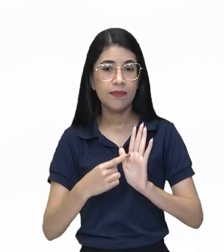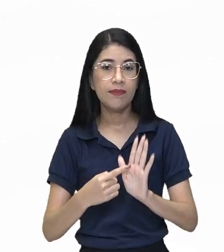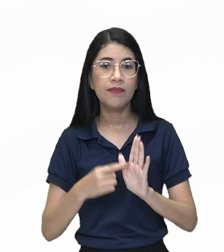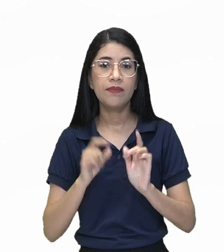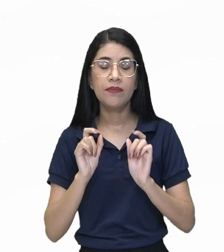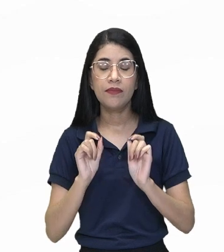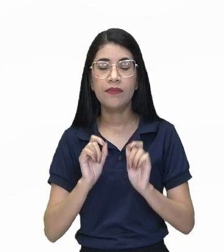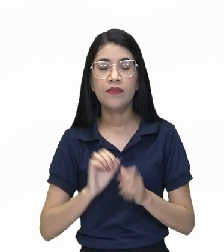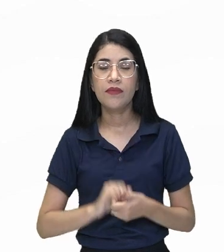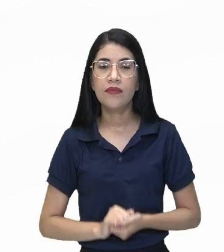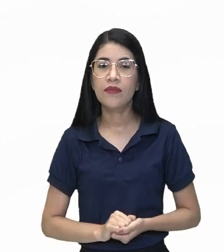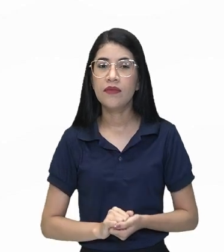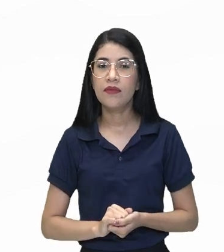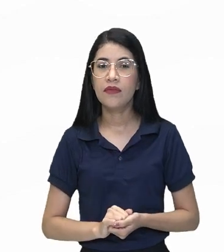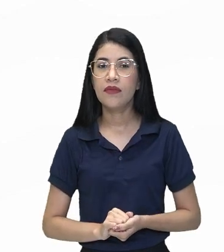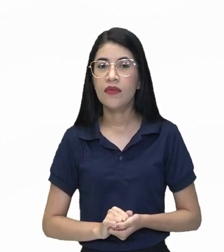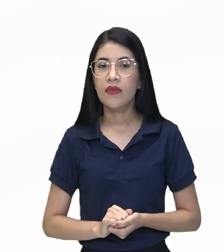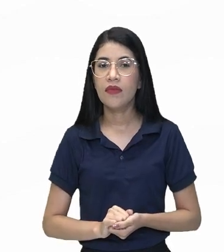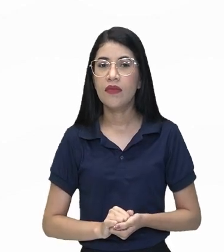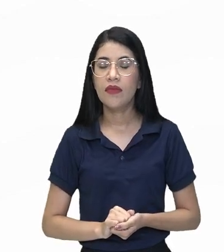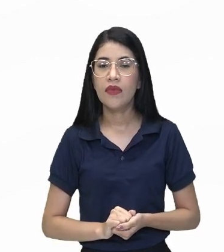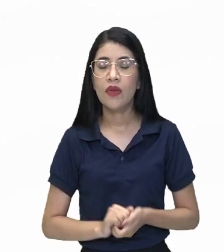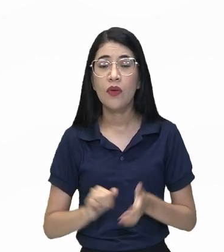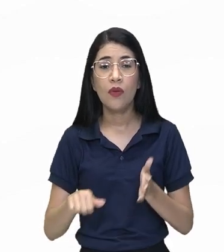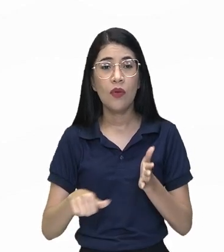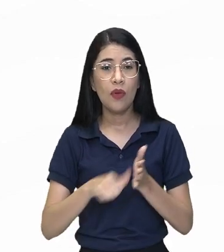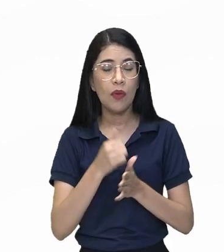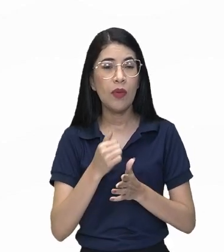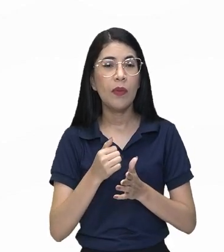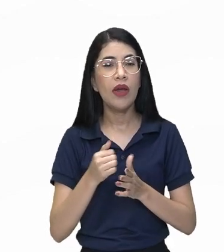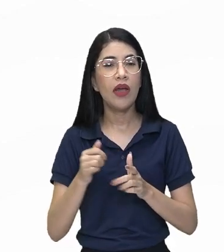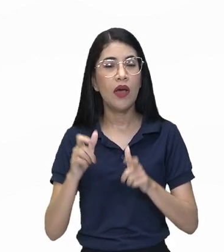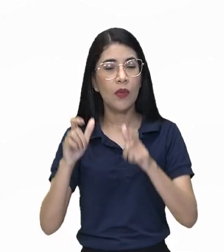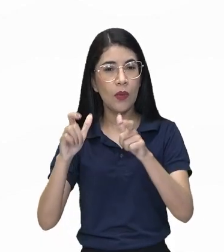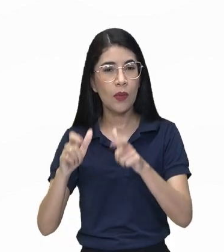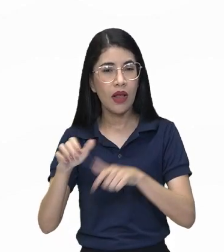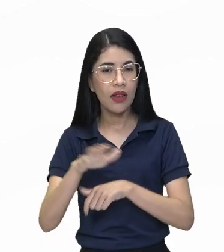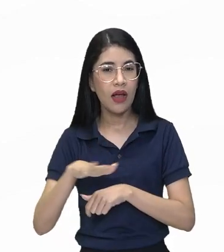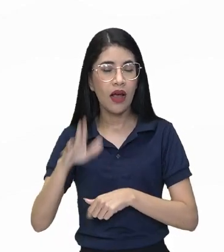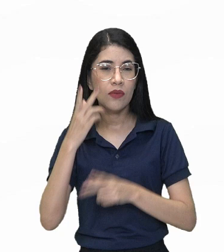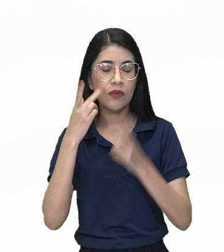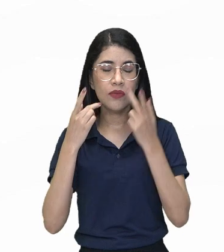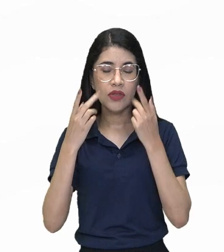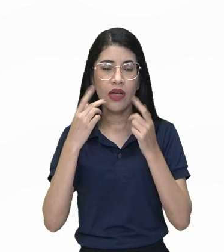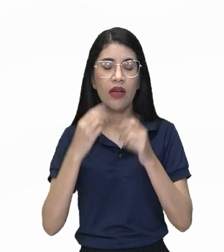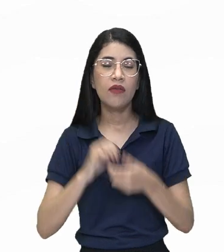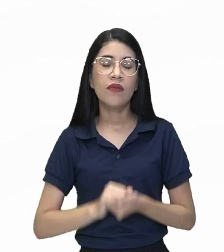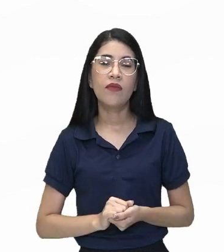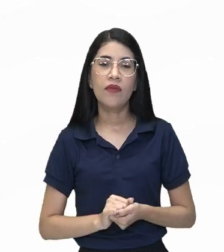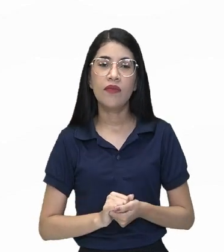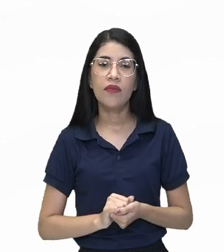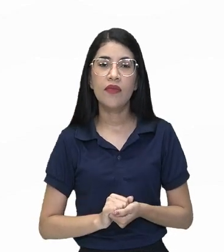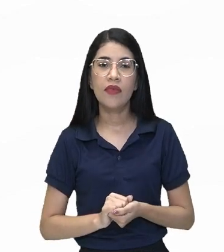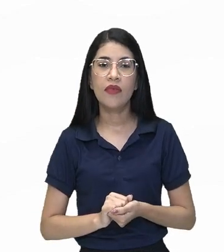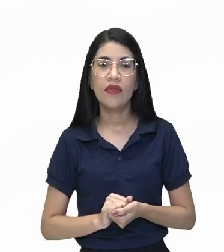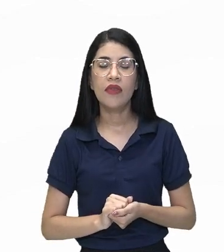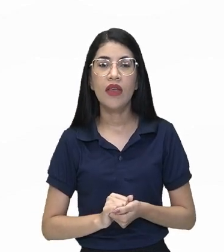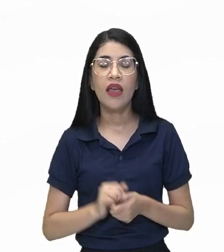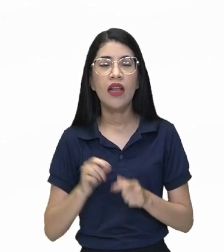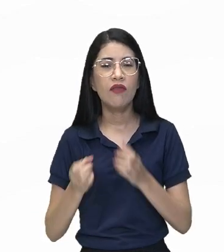uma imagem do primeiro teatro que ele foi feito o quê? Ele foi reconstituído